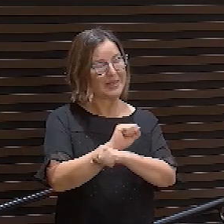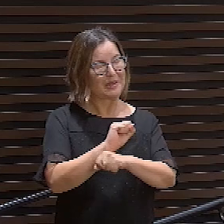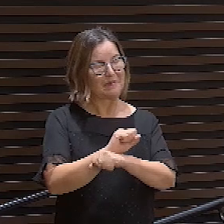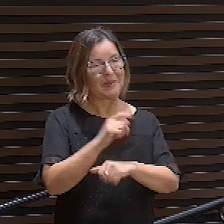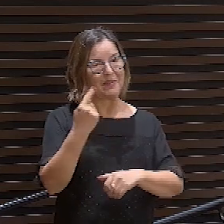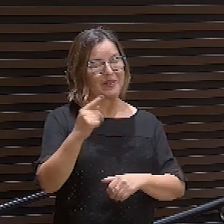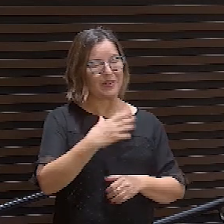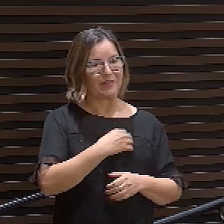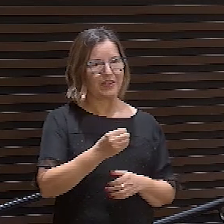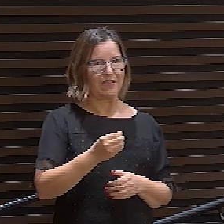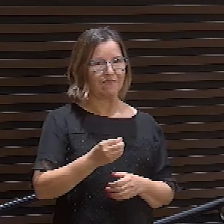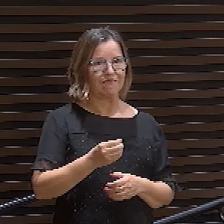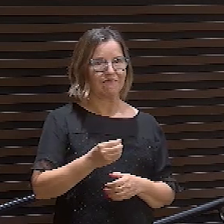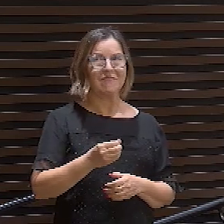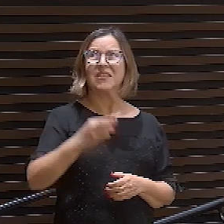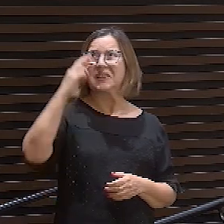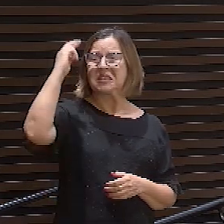aqui.